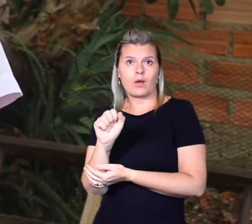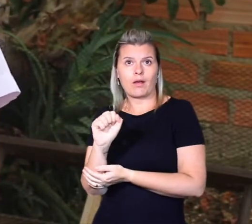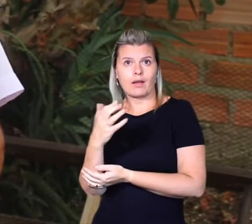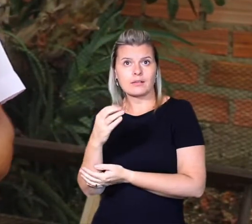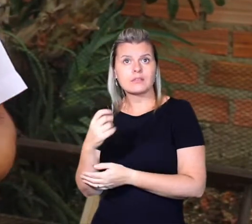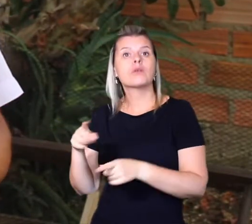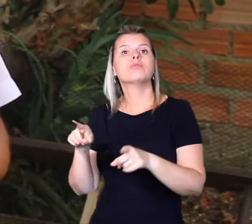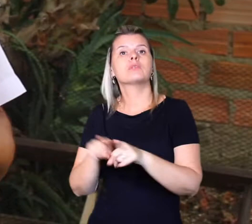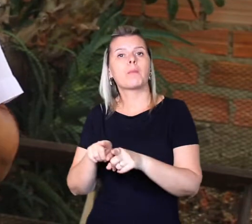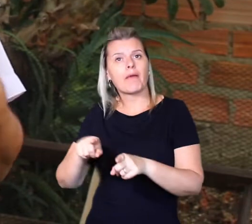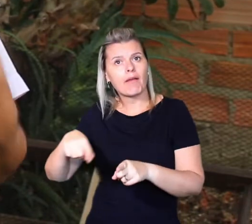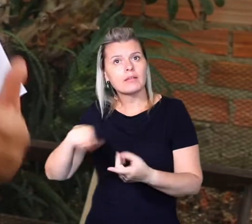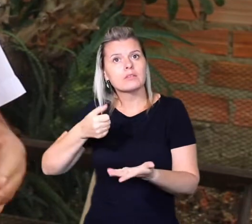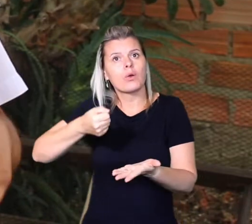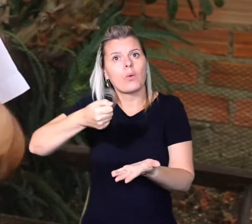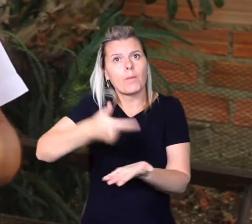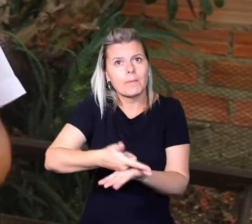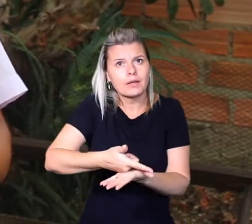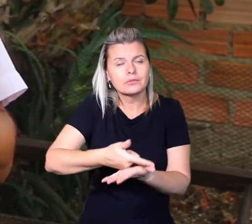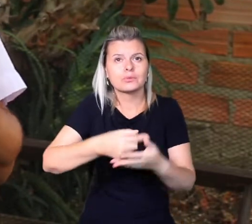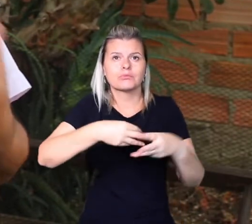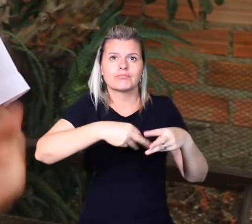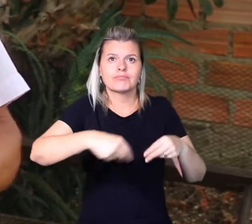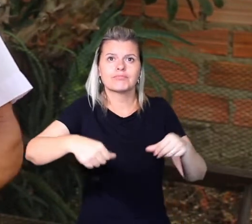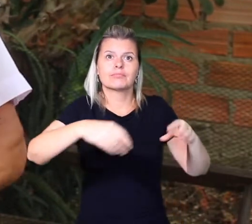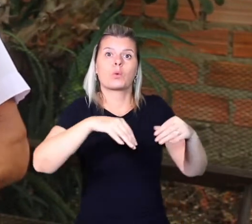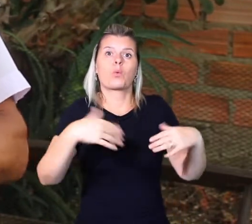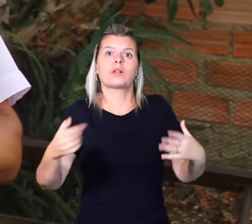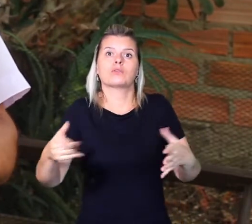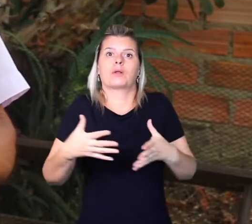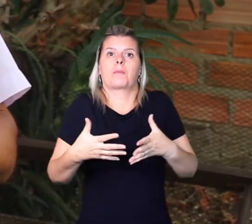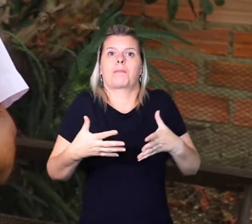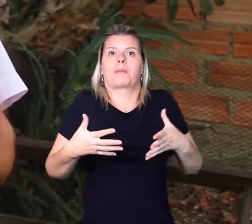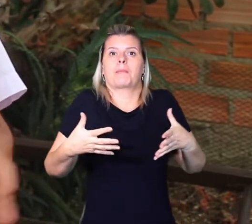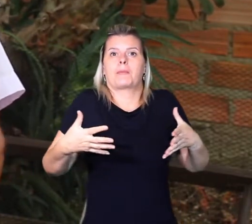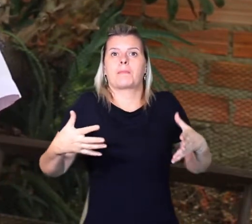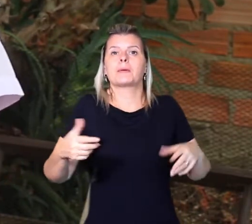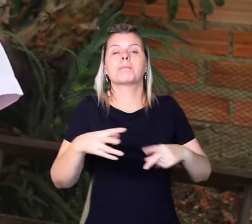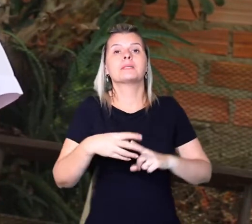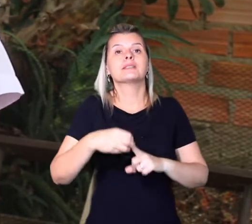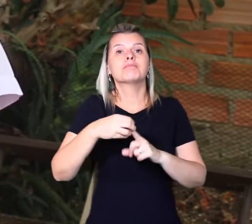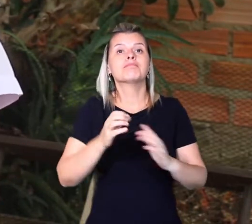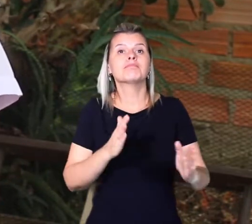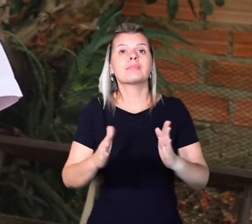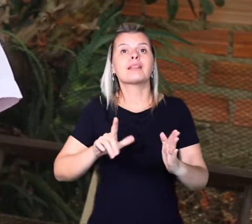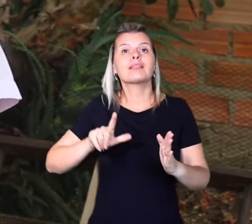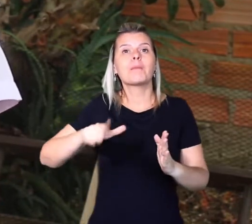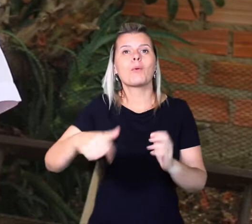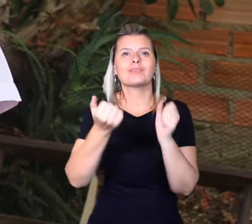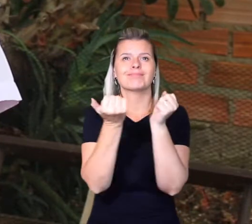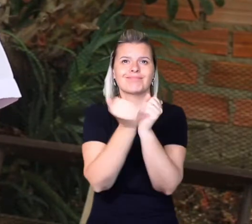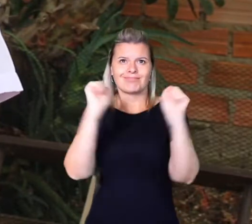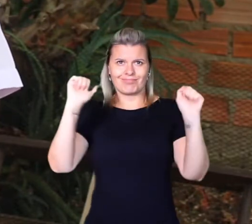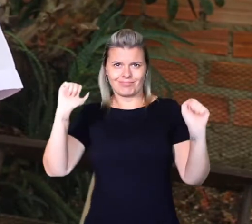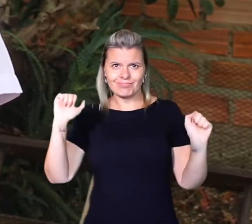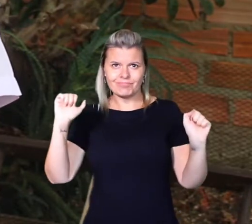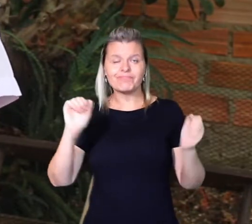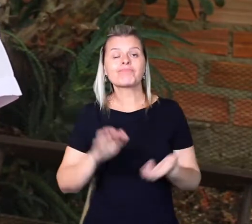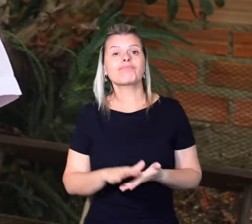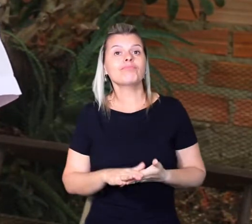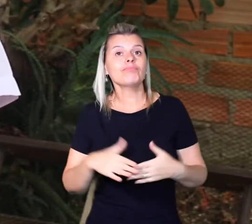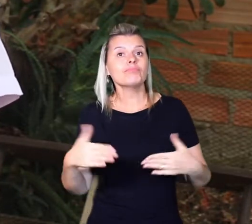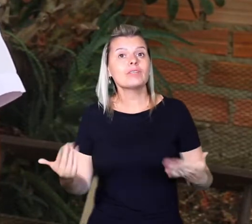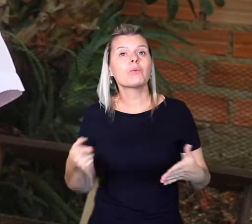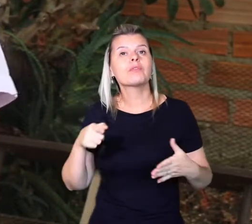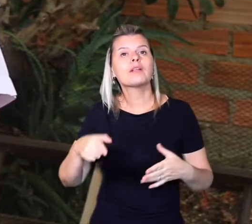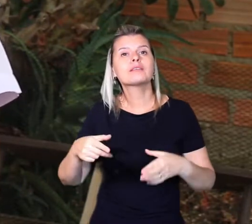doação, e também por aquisição de territórios na medida que foram se expandindo e crescendo, e principalmente depois no período pós-abolição. E